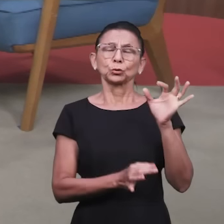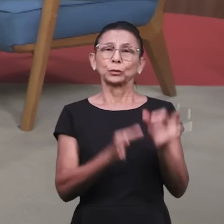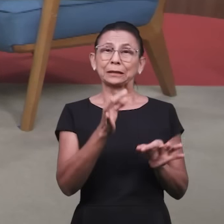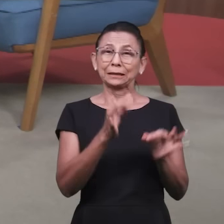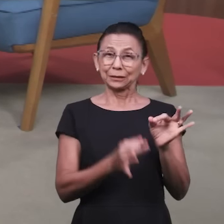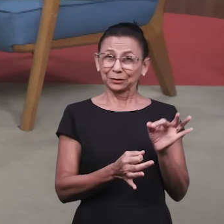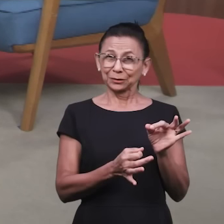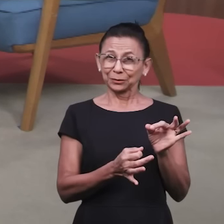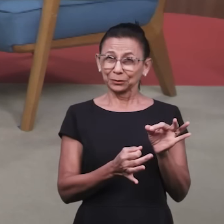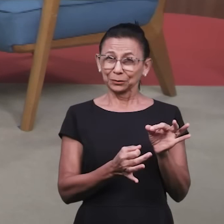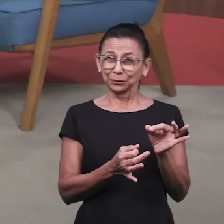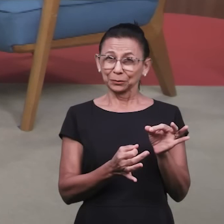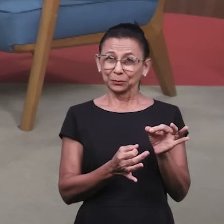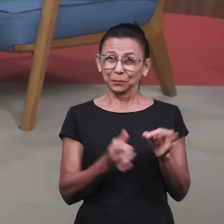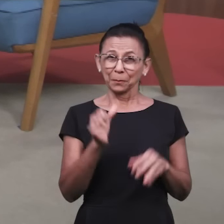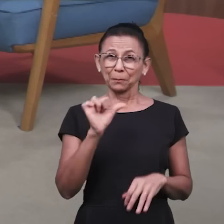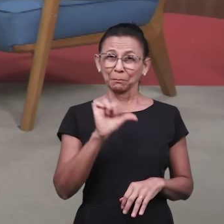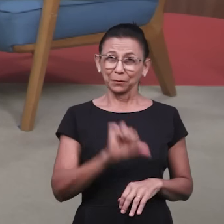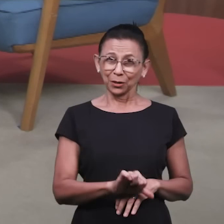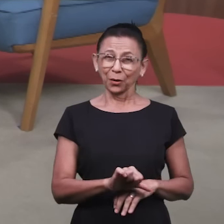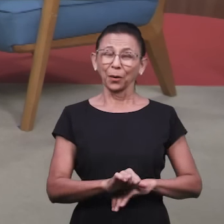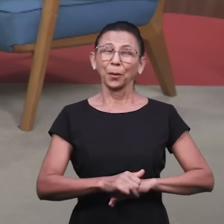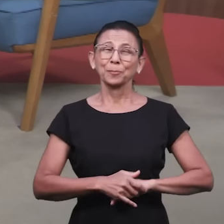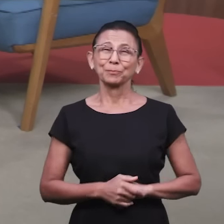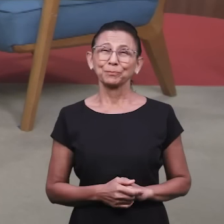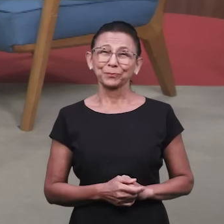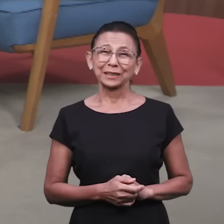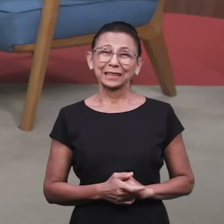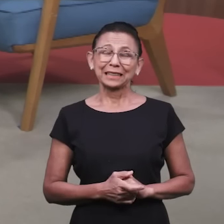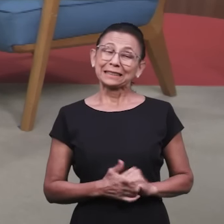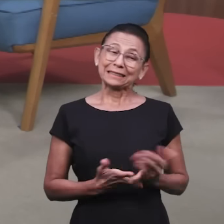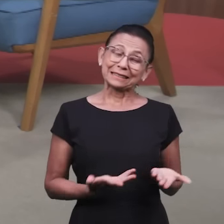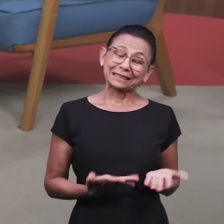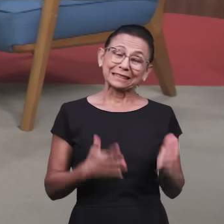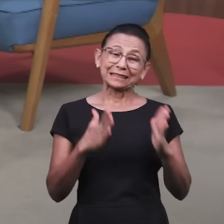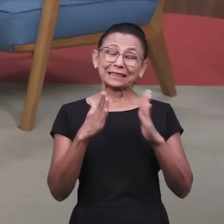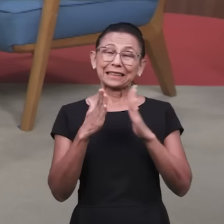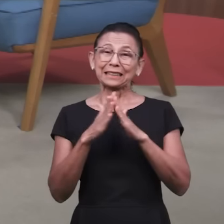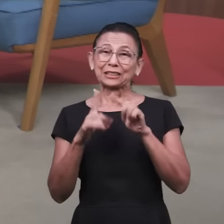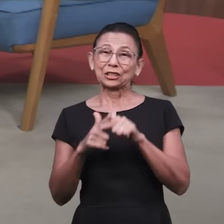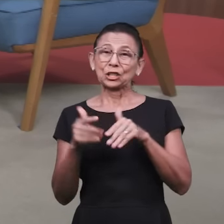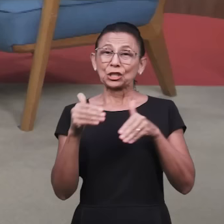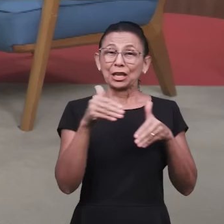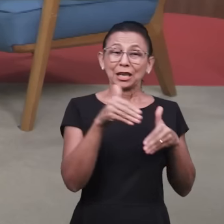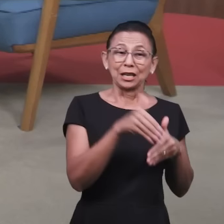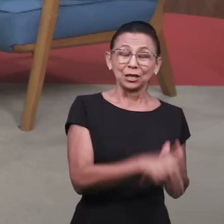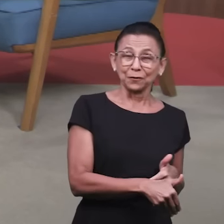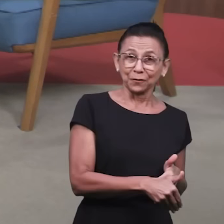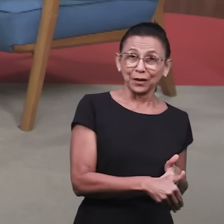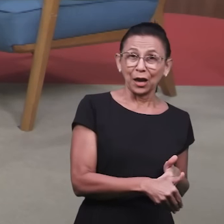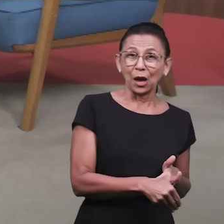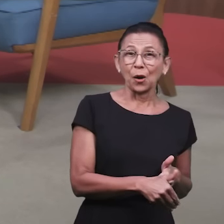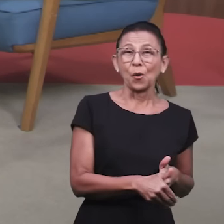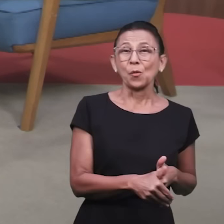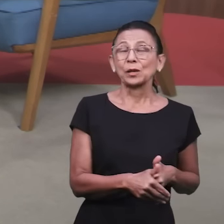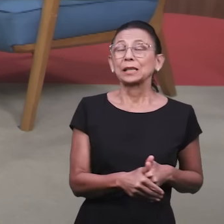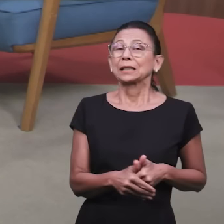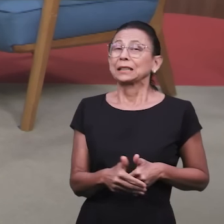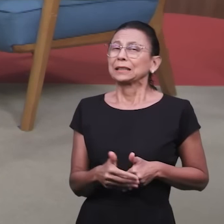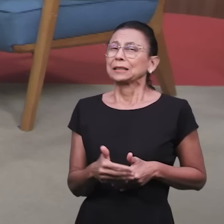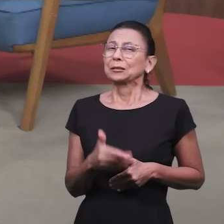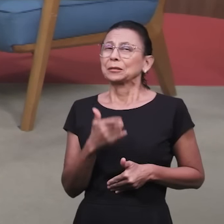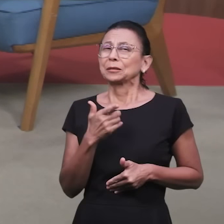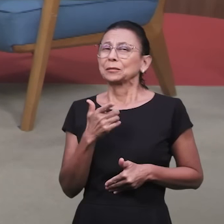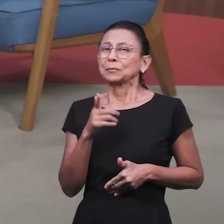porém, será aquele que virá sobre a igreja infiel, que desejava subir, mas que não se